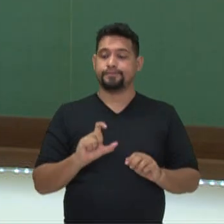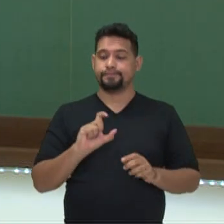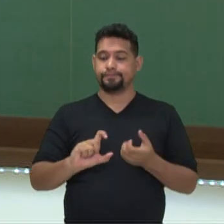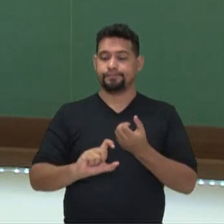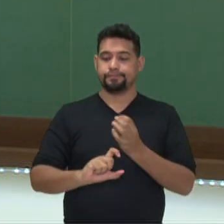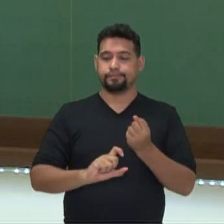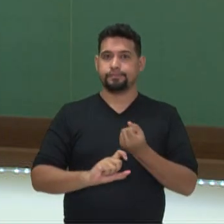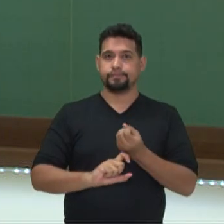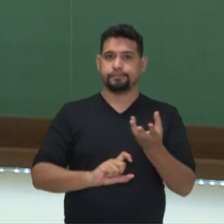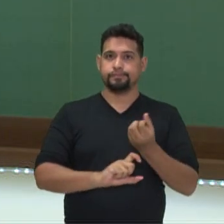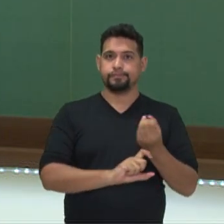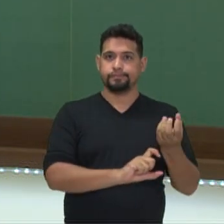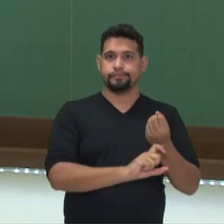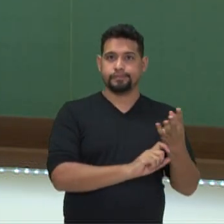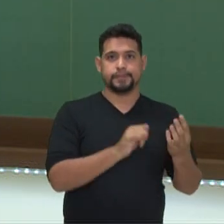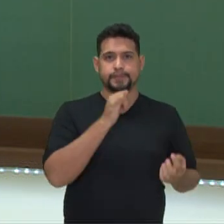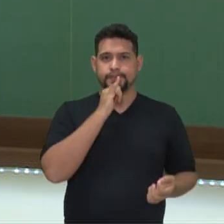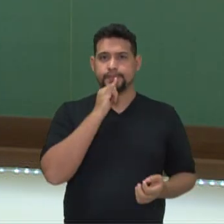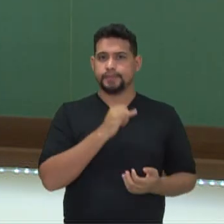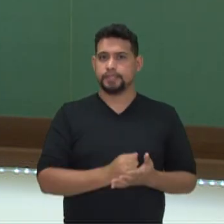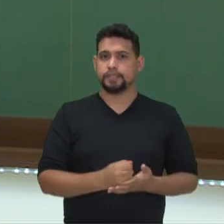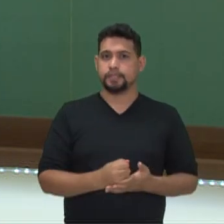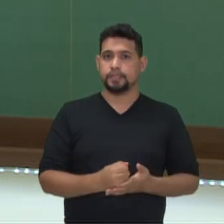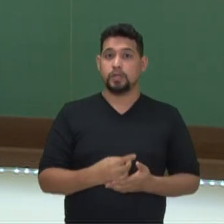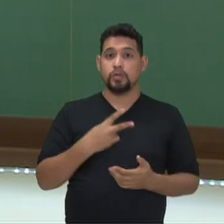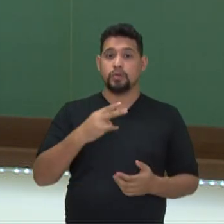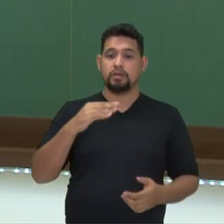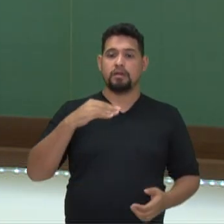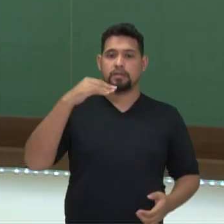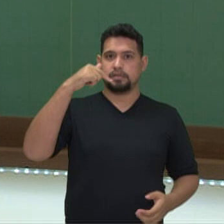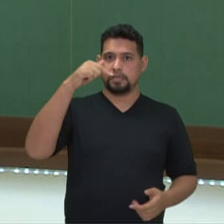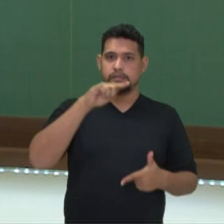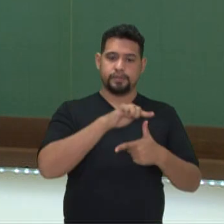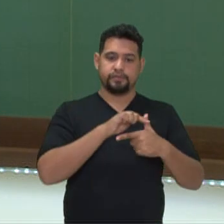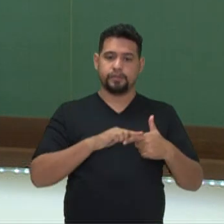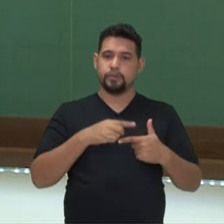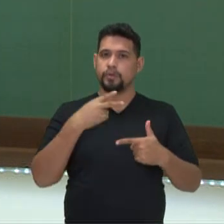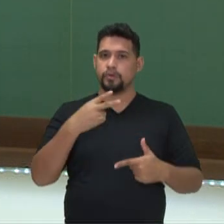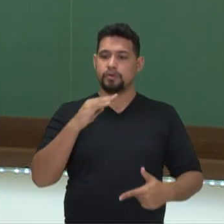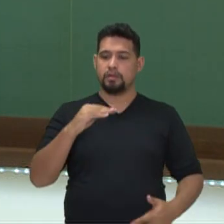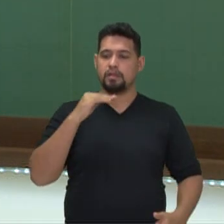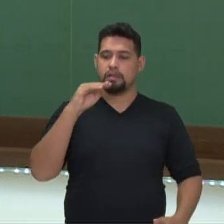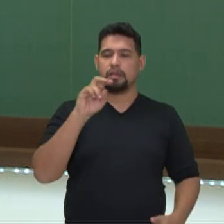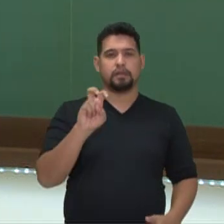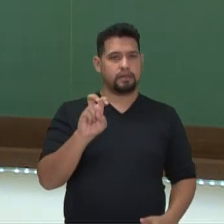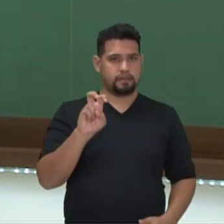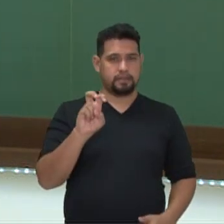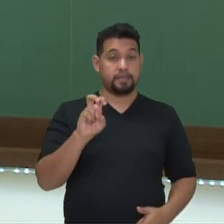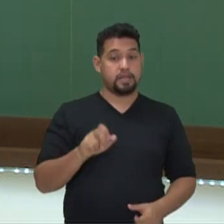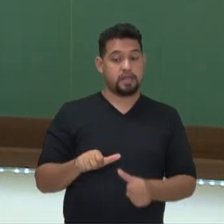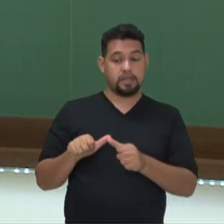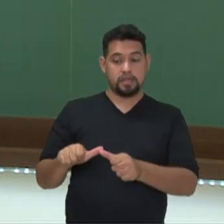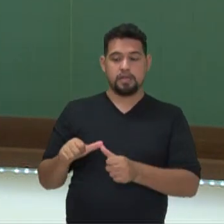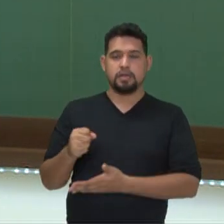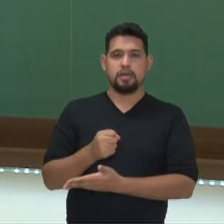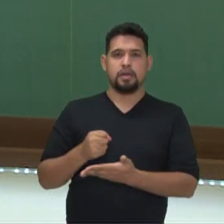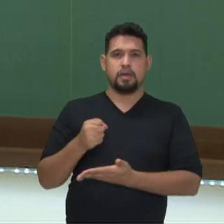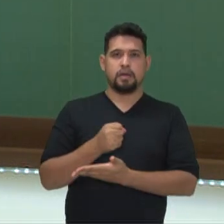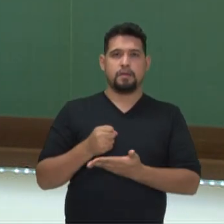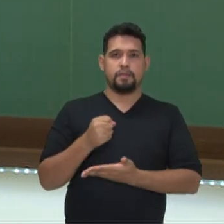ok? Então, vai ficar 2 elevado à sétima potência dividido por 2 elevado à quinta. Mantenho a